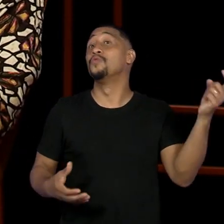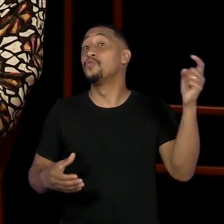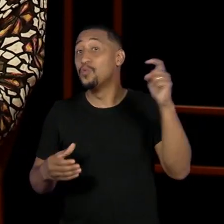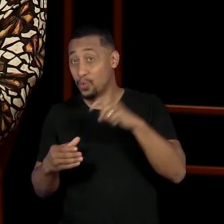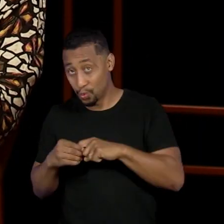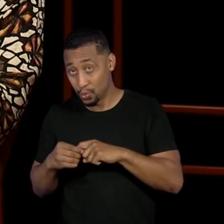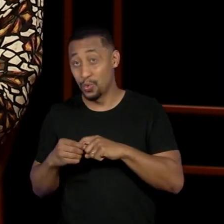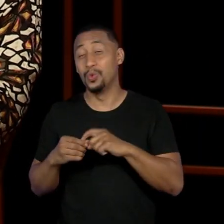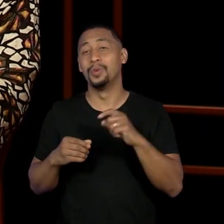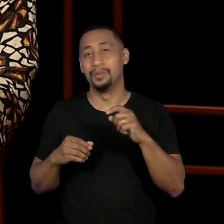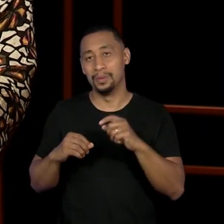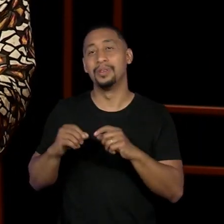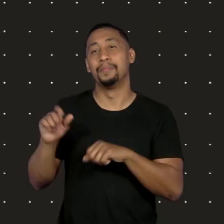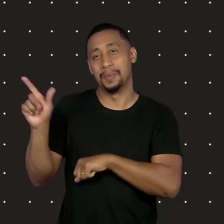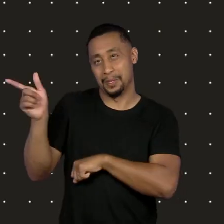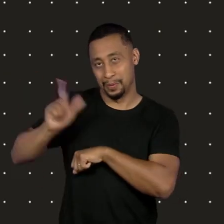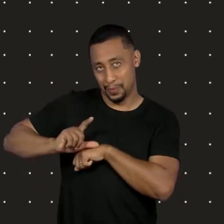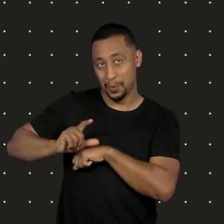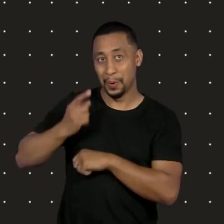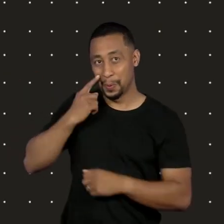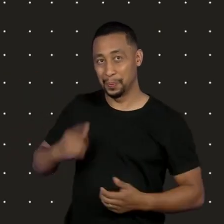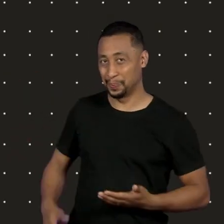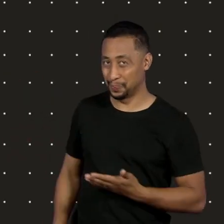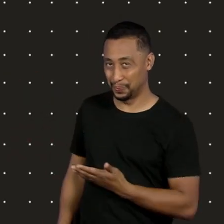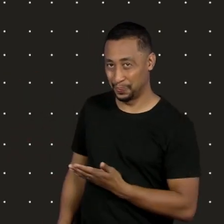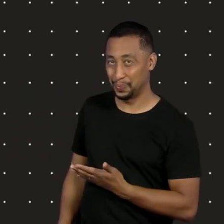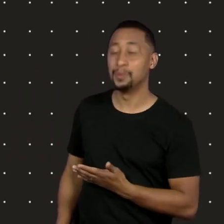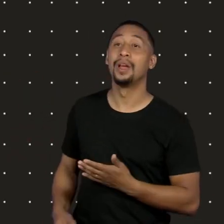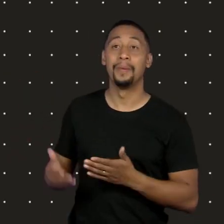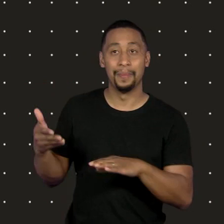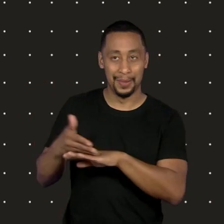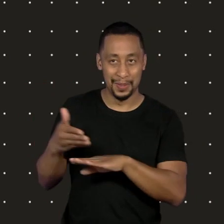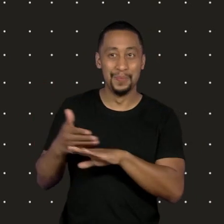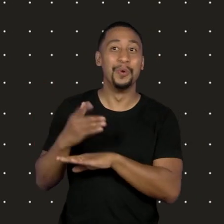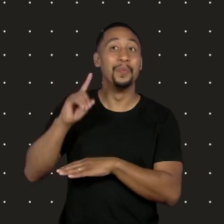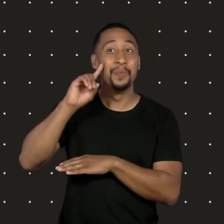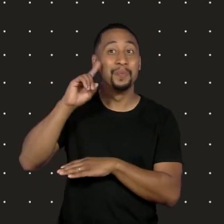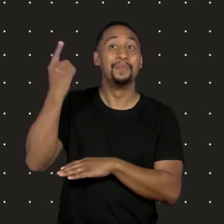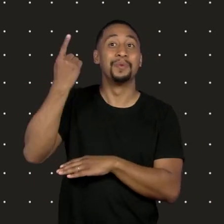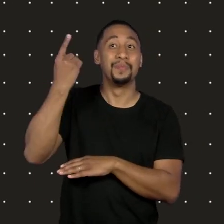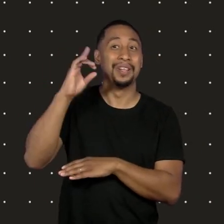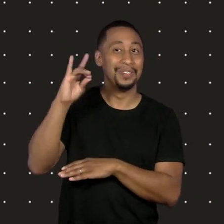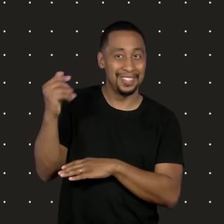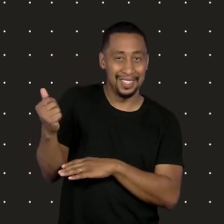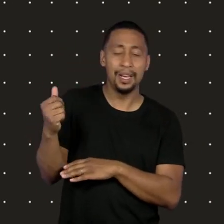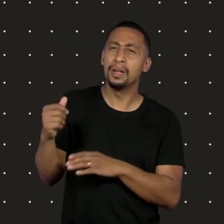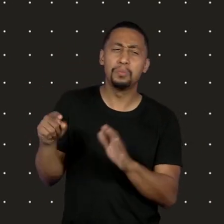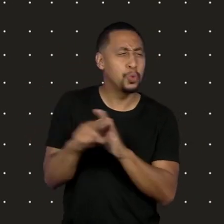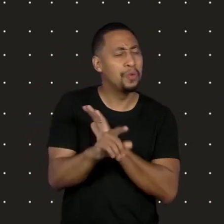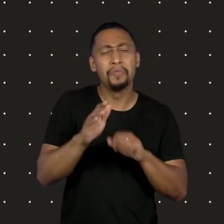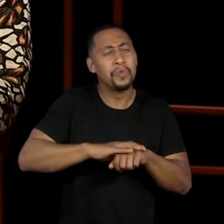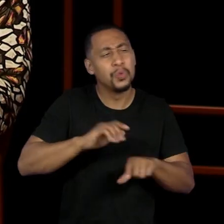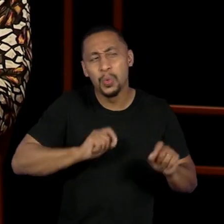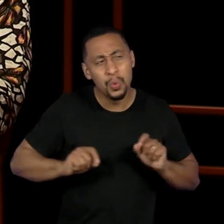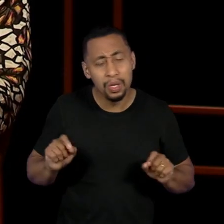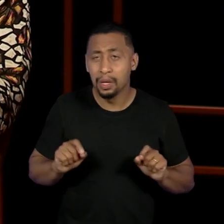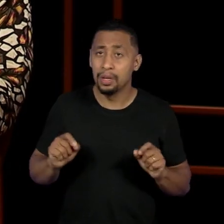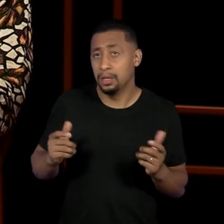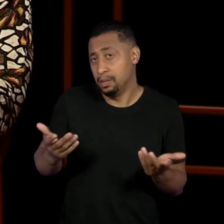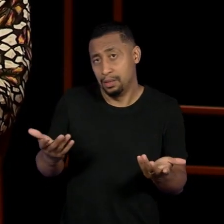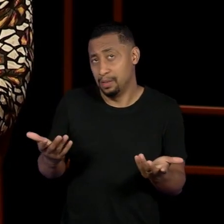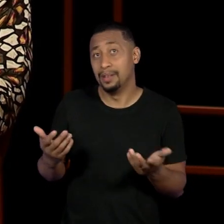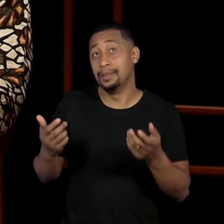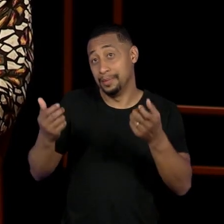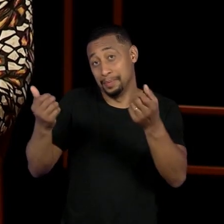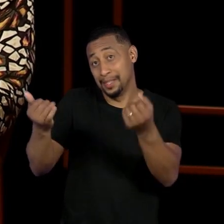gravação, o Cledi também foi para a gravação do primeiro disco. O Cledi só dizia, mas eu vou fazer o quê? Não, é que a música título é tua, porque entretanto eu tinha dado